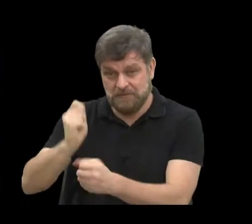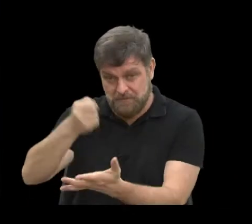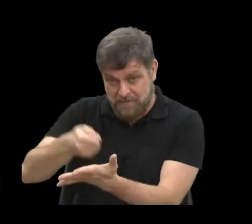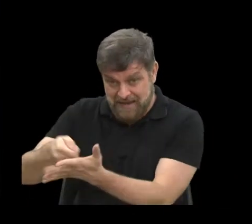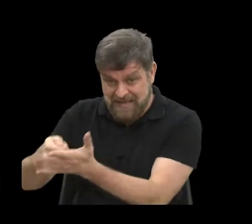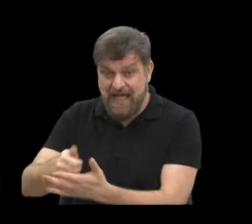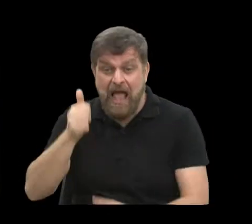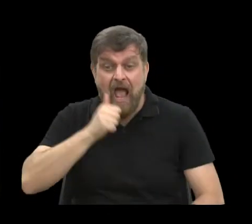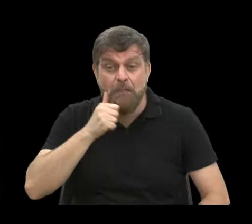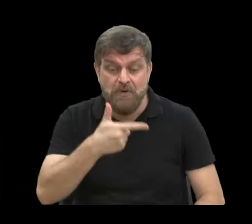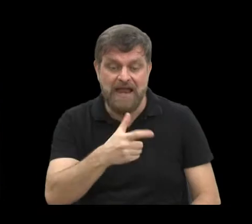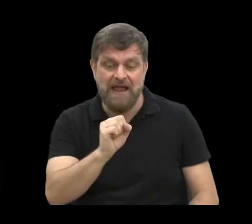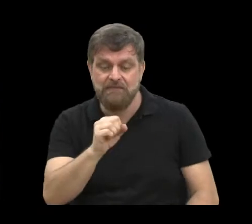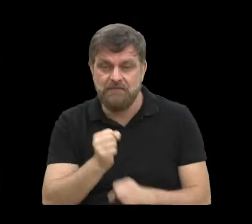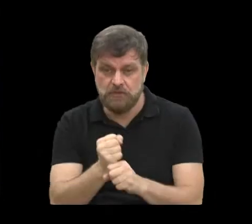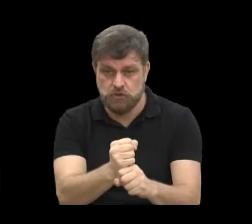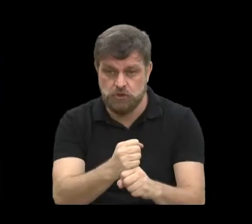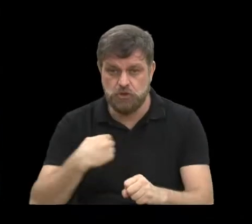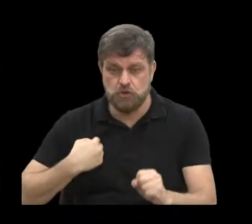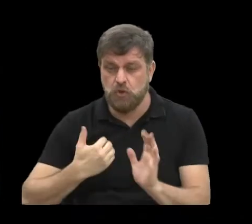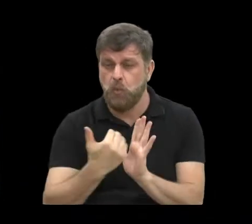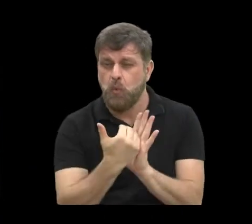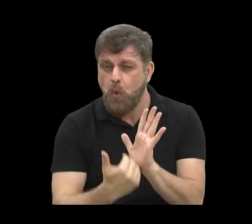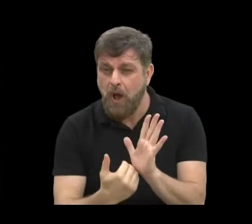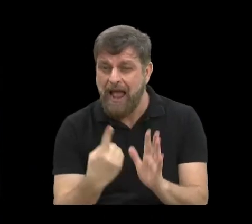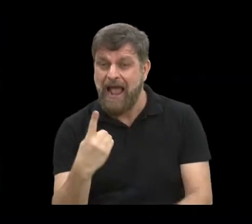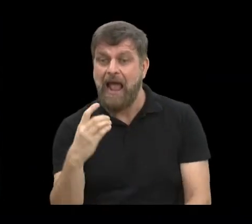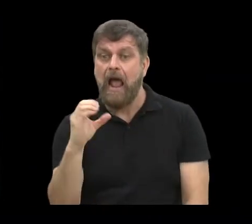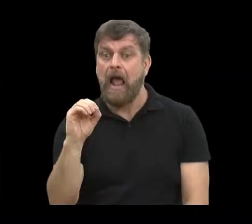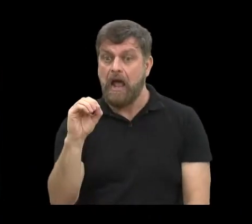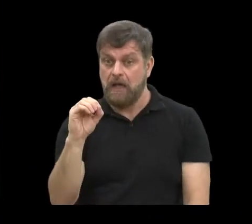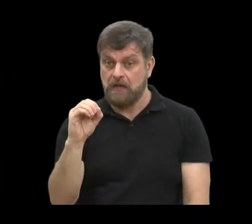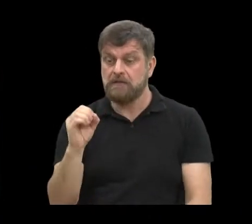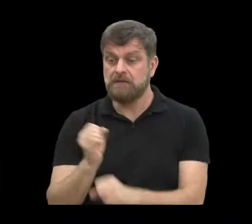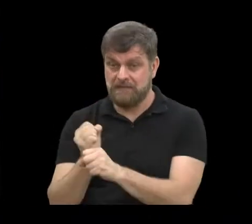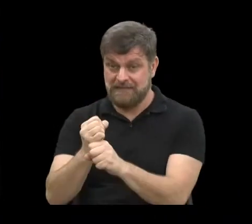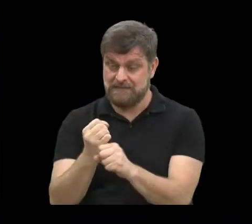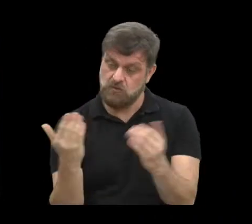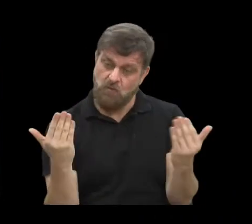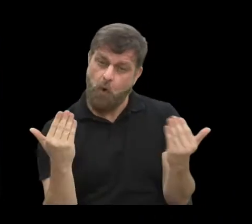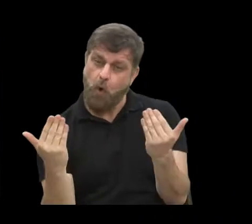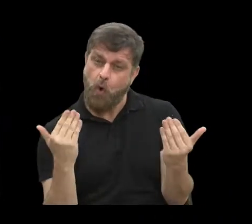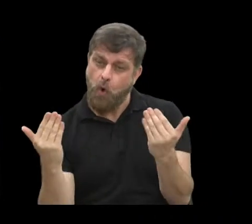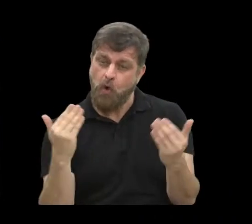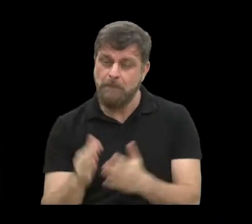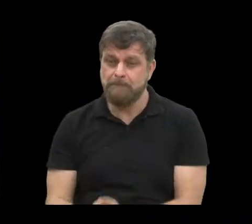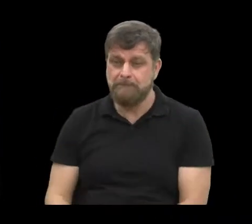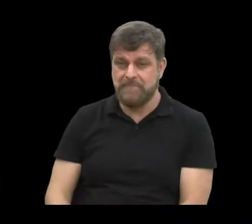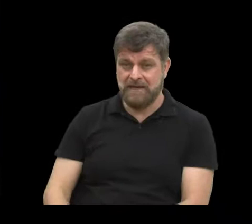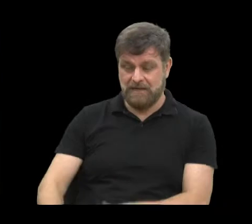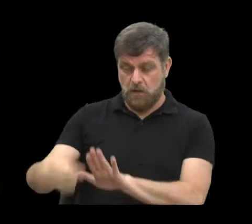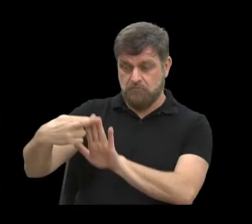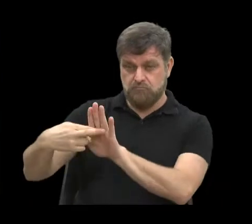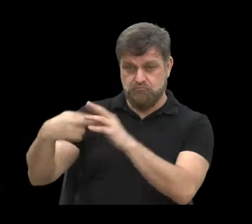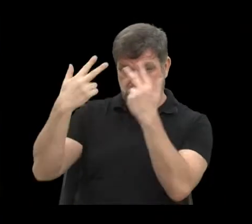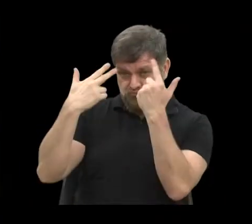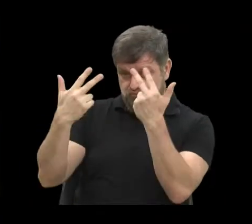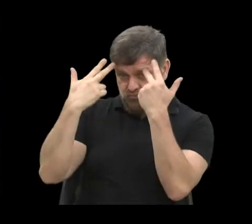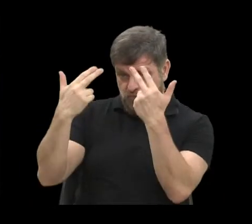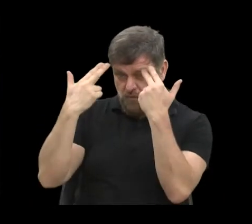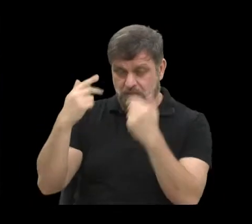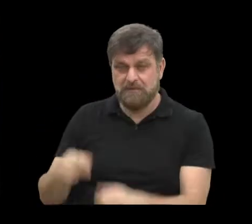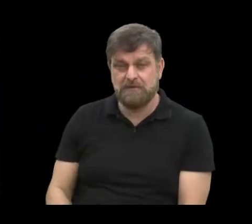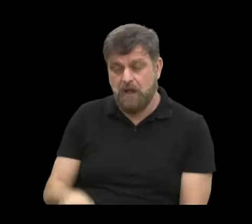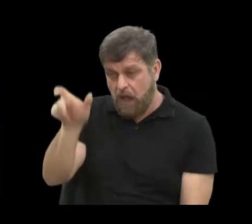20. Nós reduzimos aqui 10 anos em relação a regra geral. A regra geral